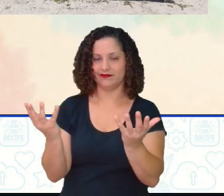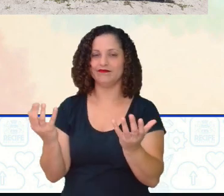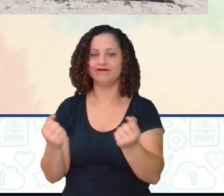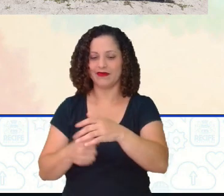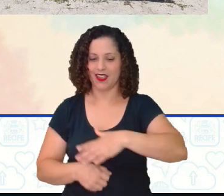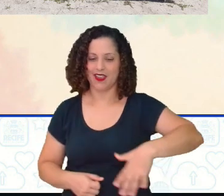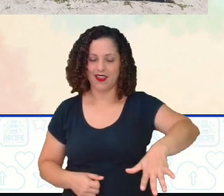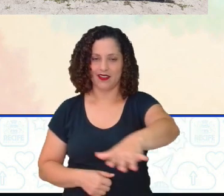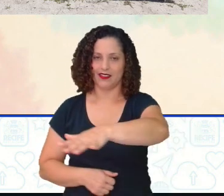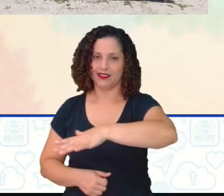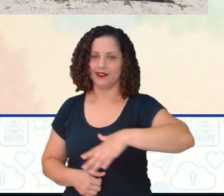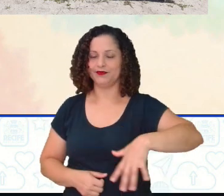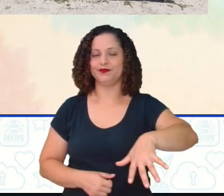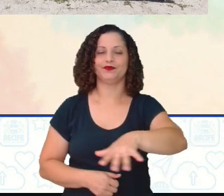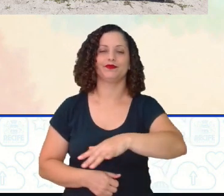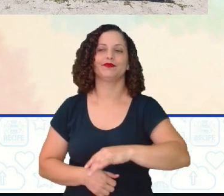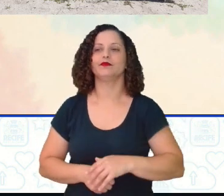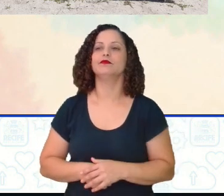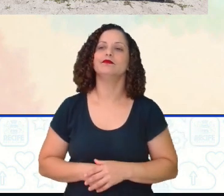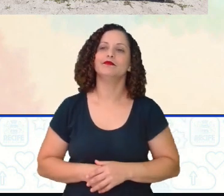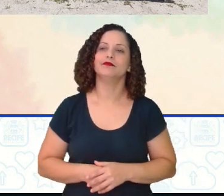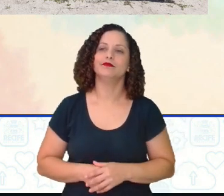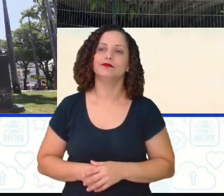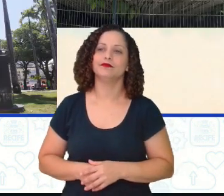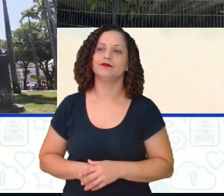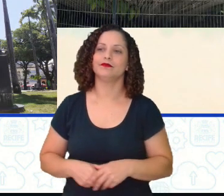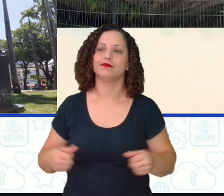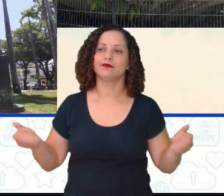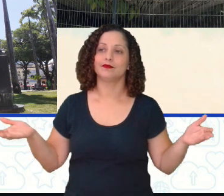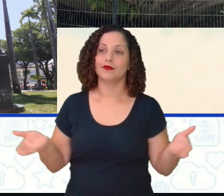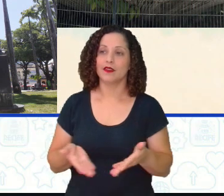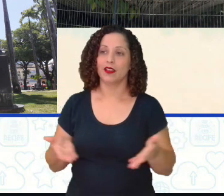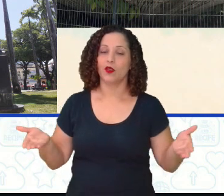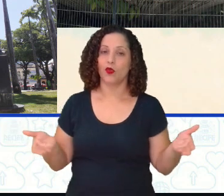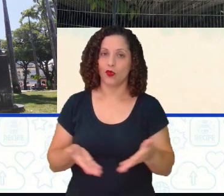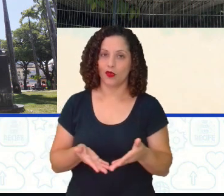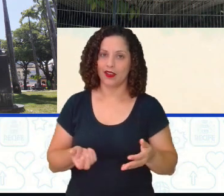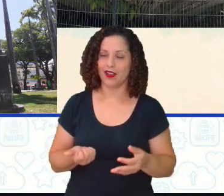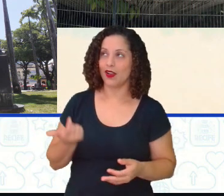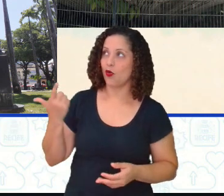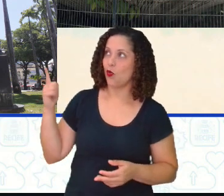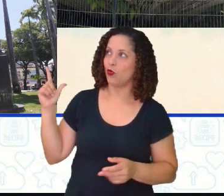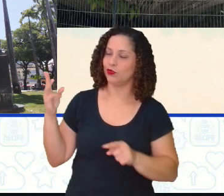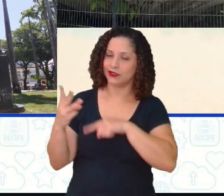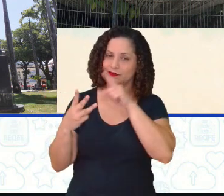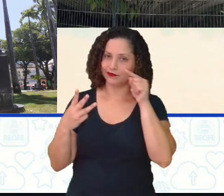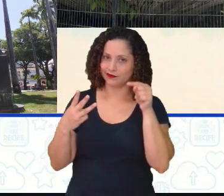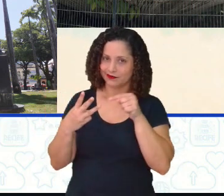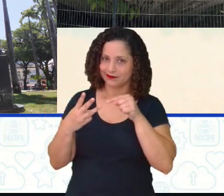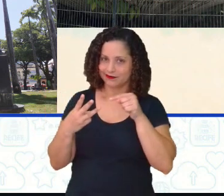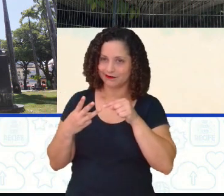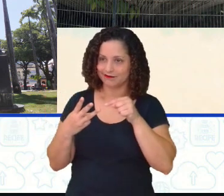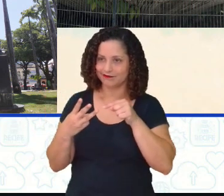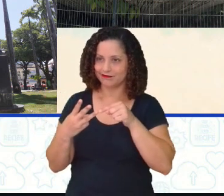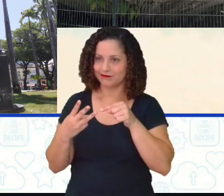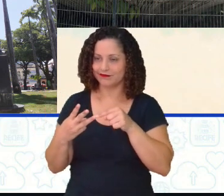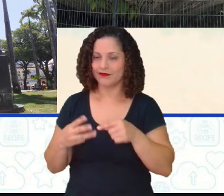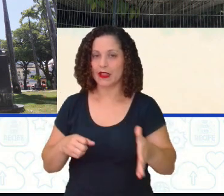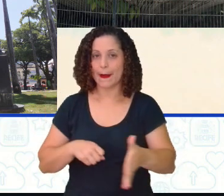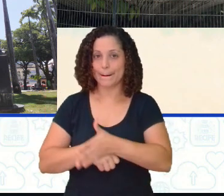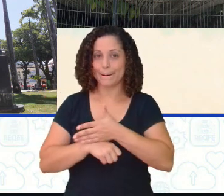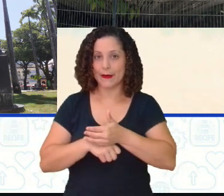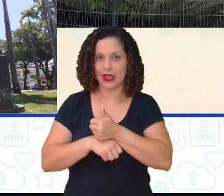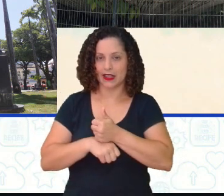área aí das cidades. Então, saindo agora da praça, do aeroporto, nós vamos para a Praça